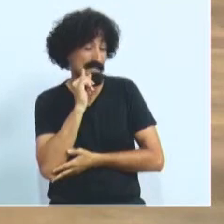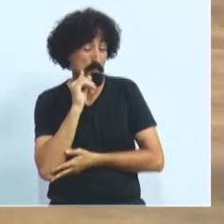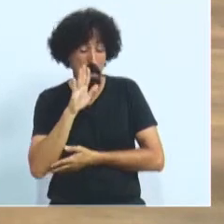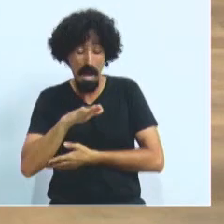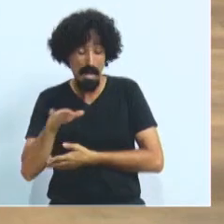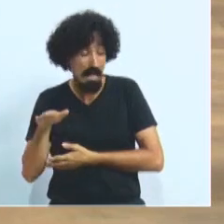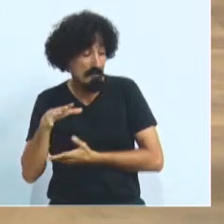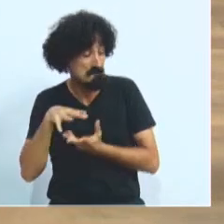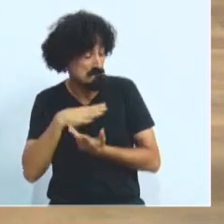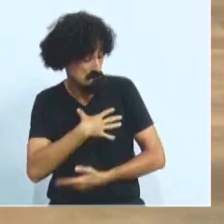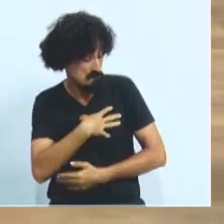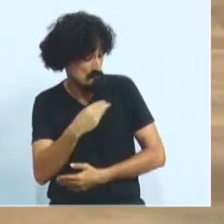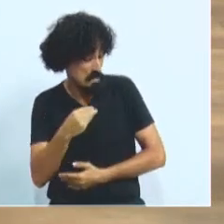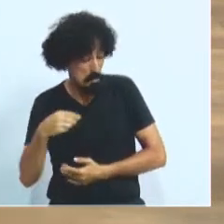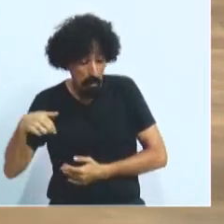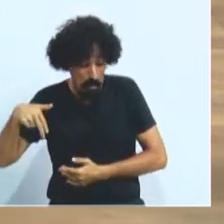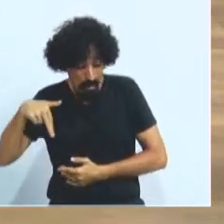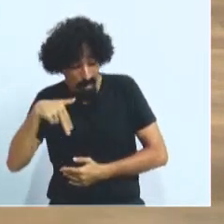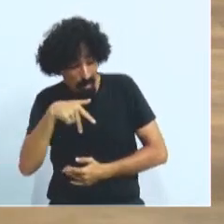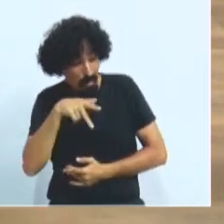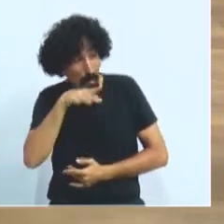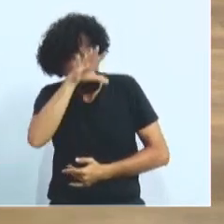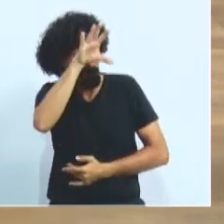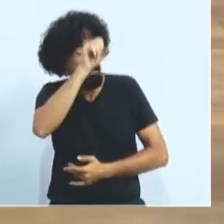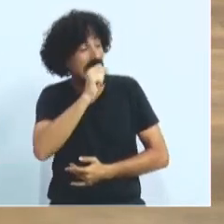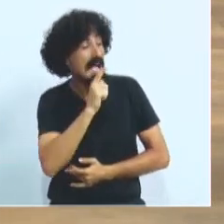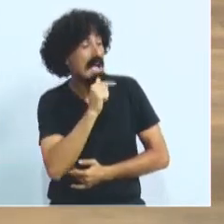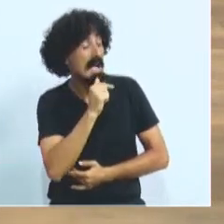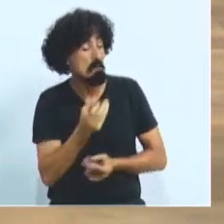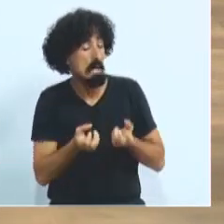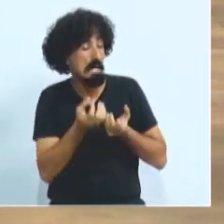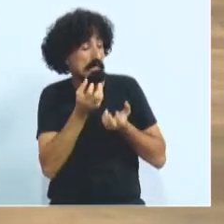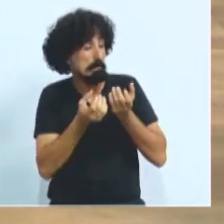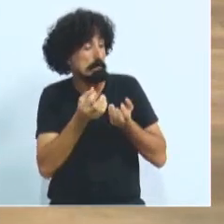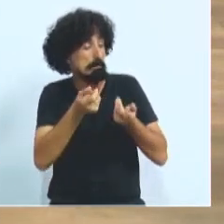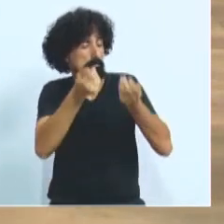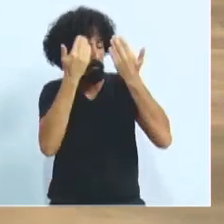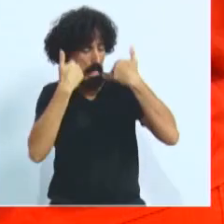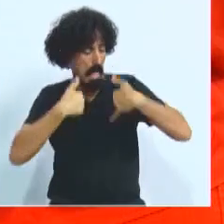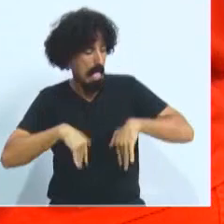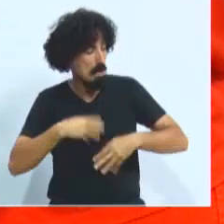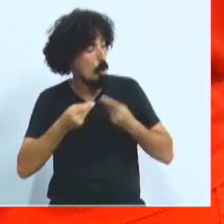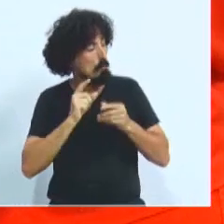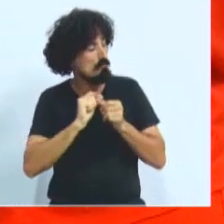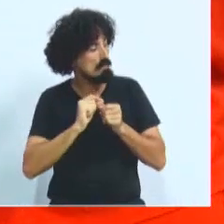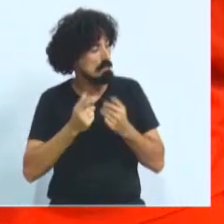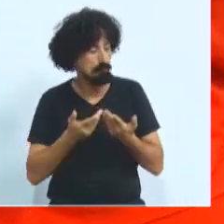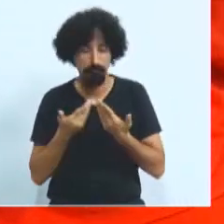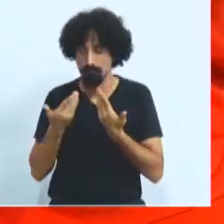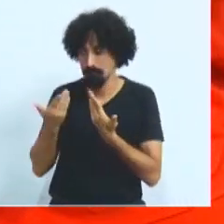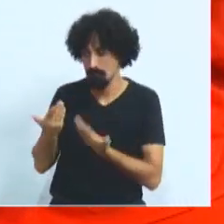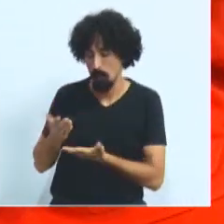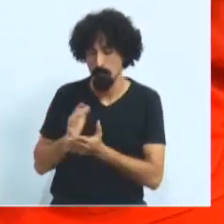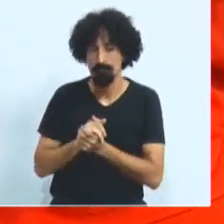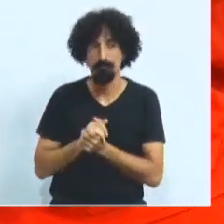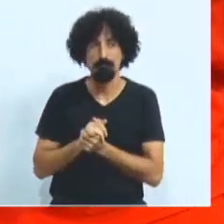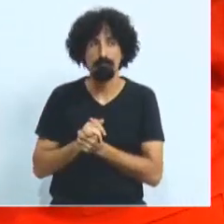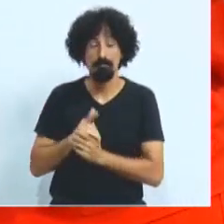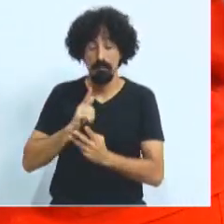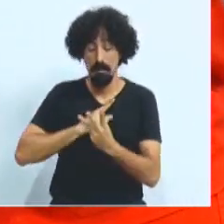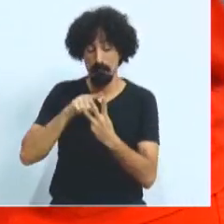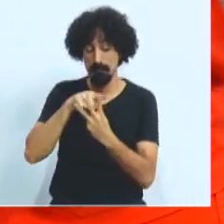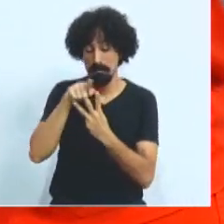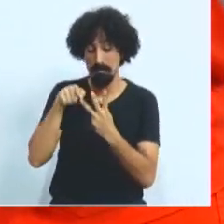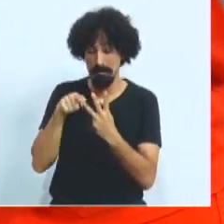criança. Como proceder em caso de queimaduras? A queimadura, ela tem 3 graus,